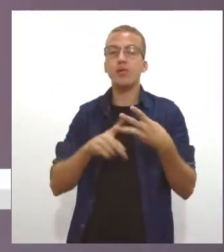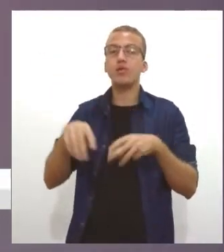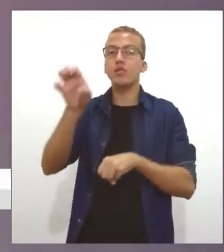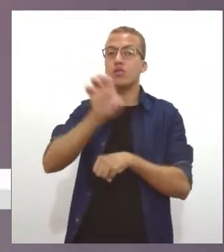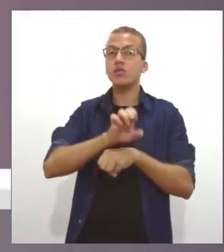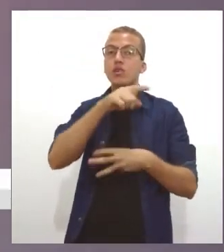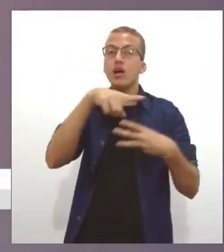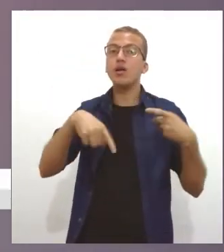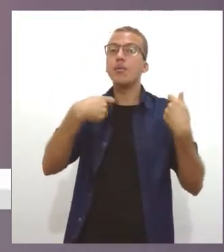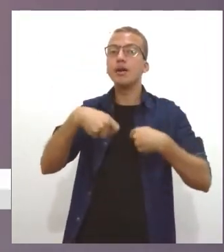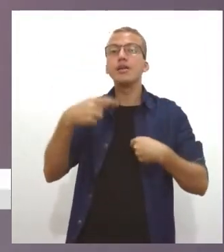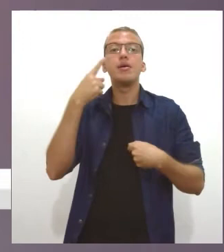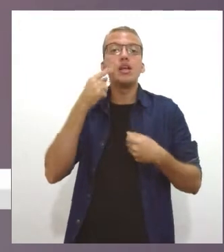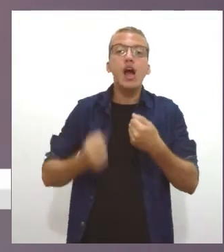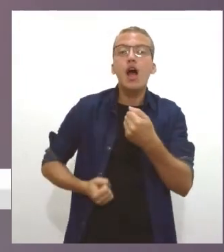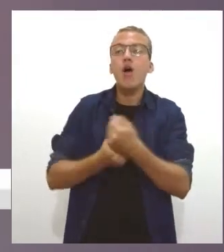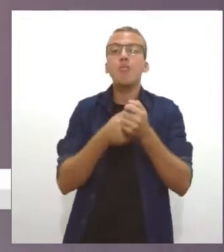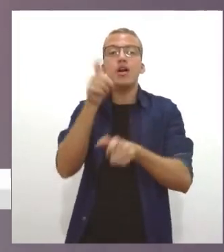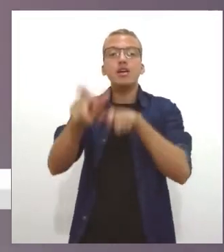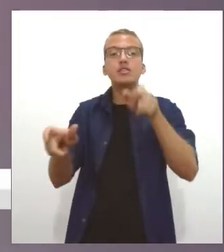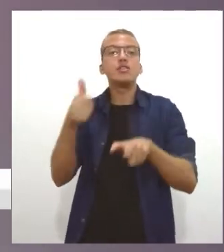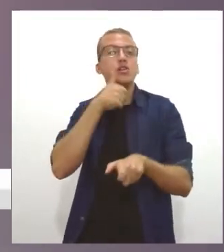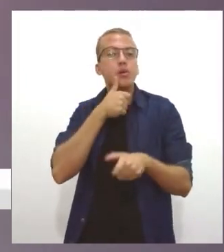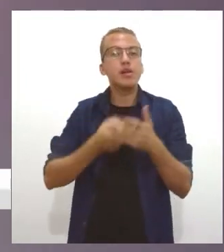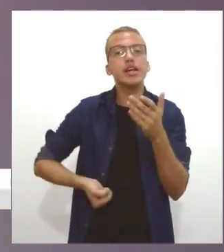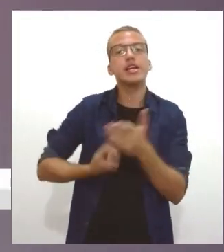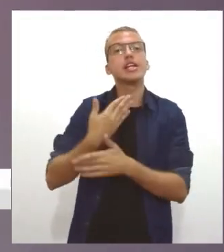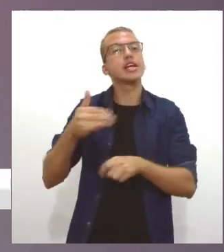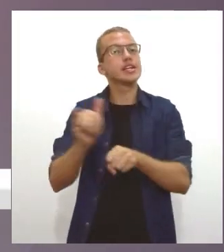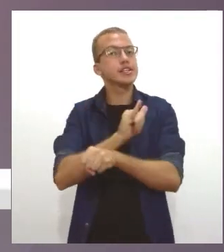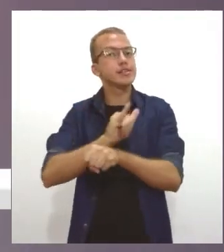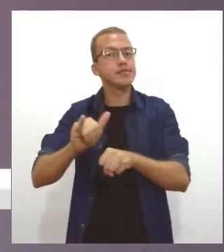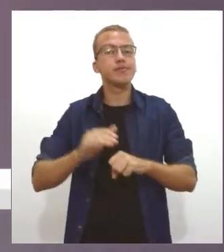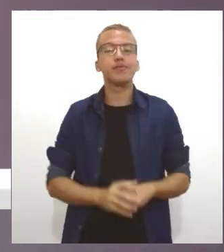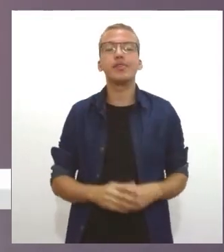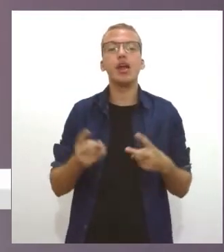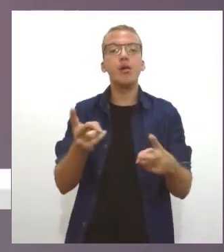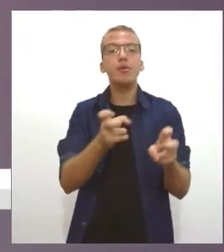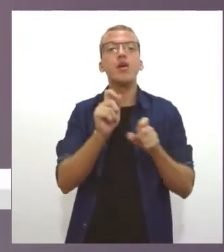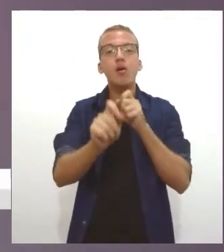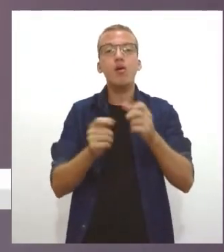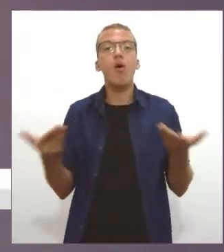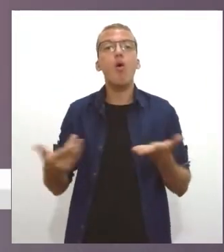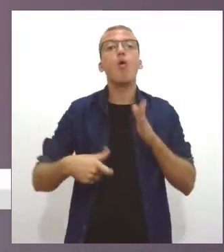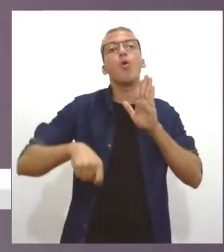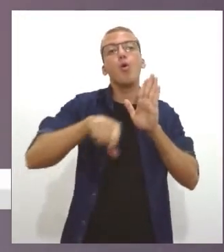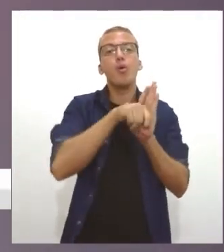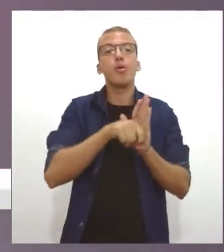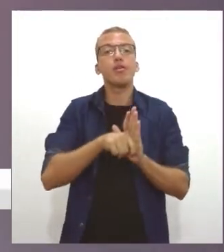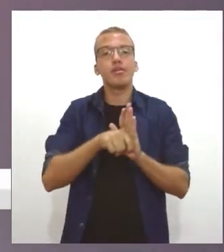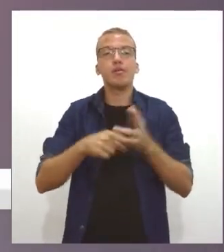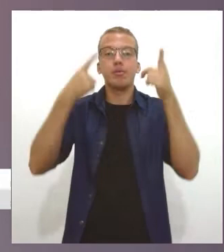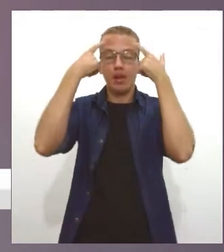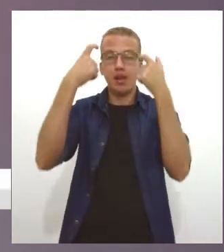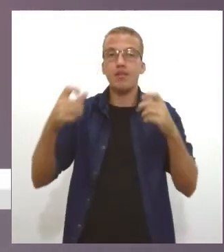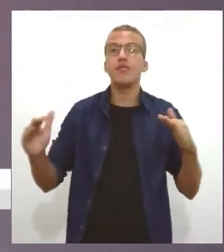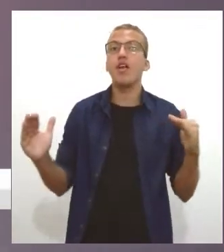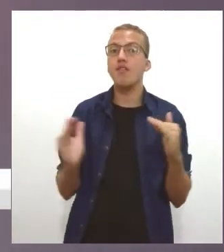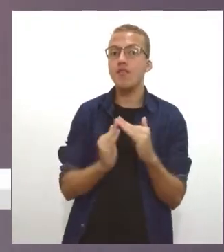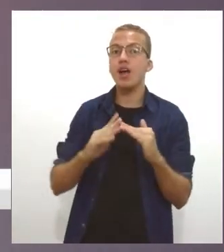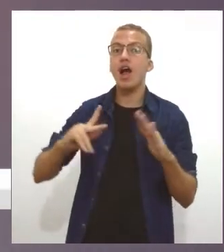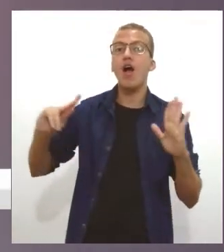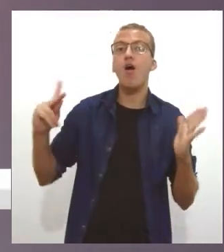desses instrumentos. Porque o que é que a gente percebe? Que a maioria dos crimes de violência doméstica, às vezes, eles são oriundos das relações civis, né?